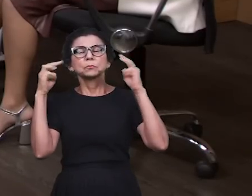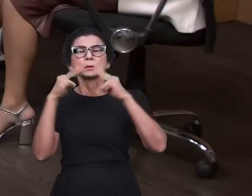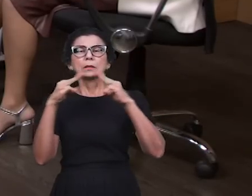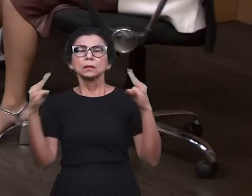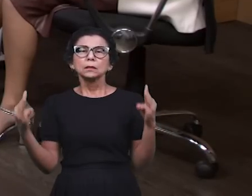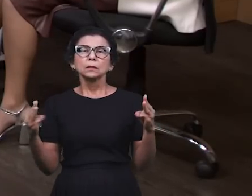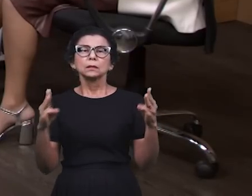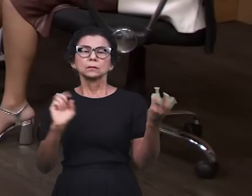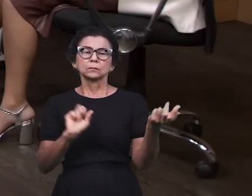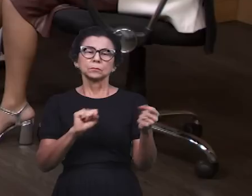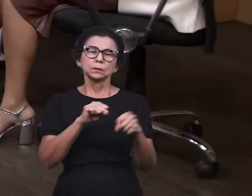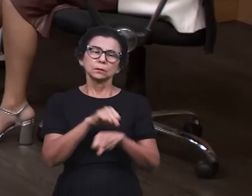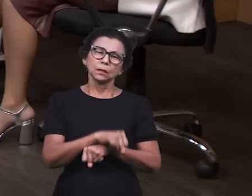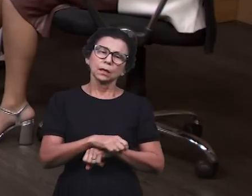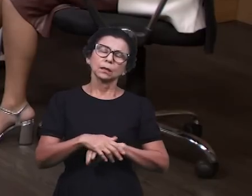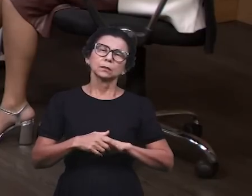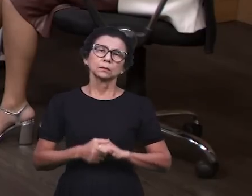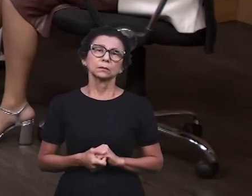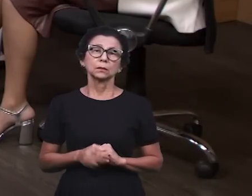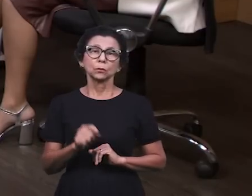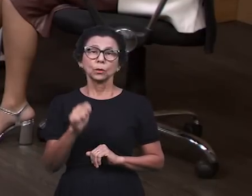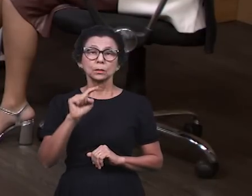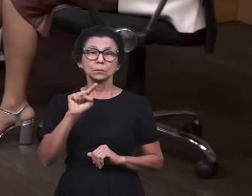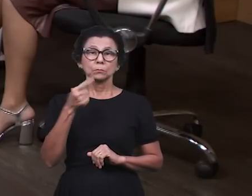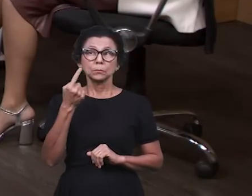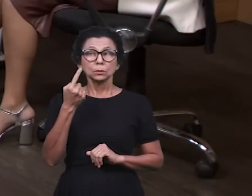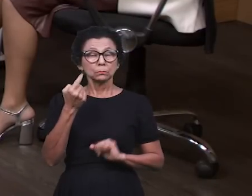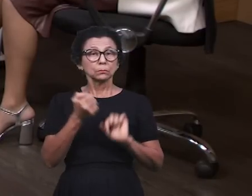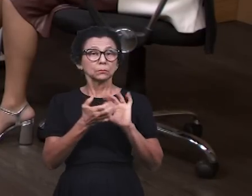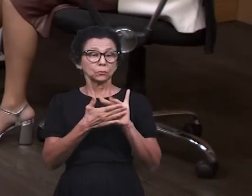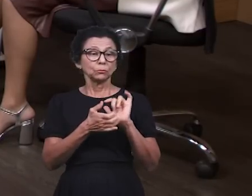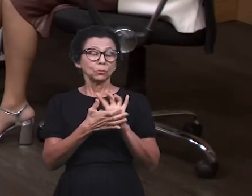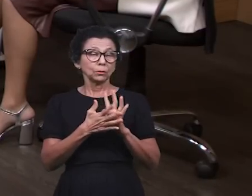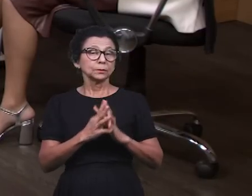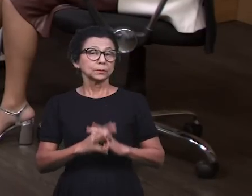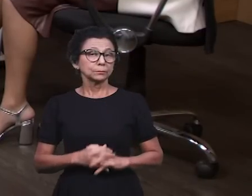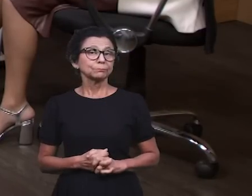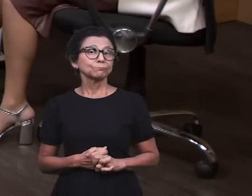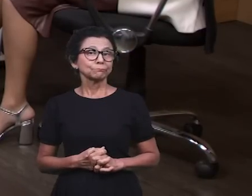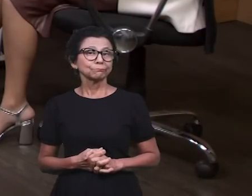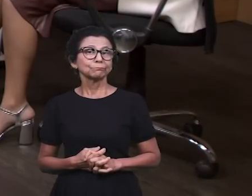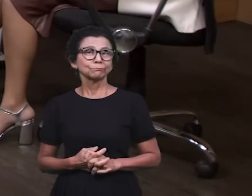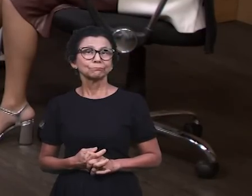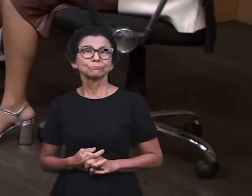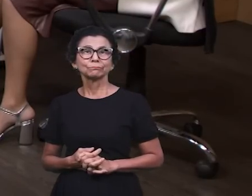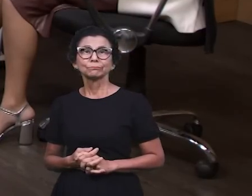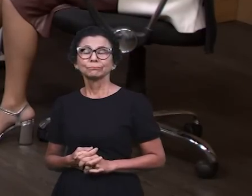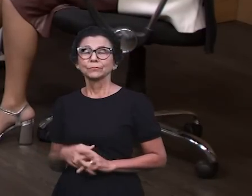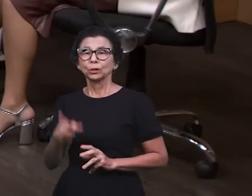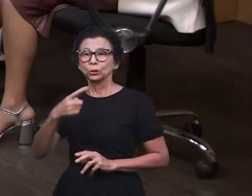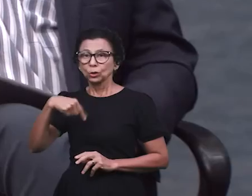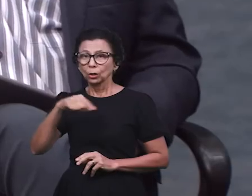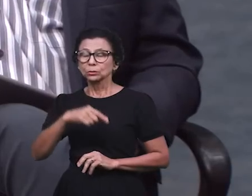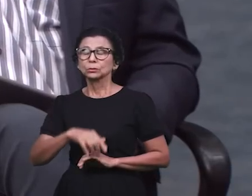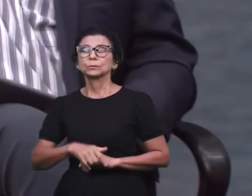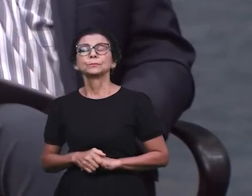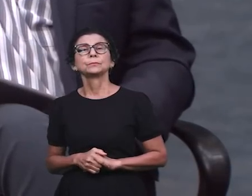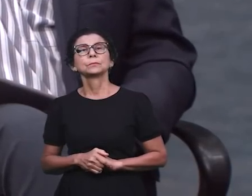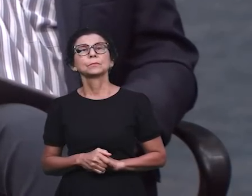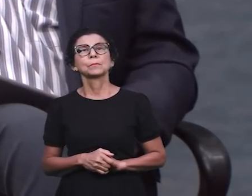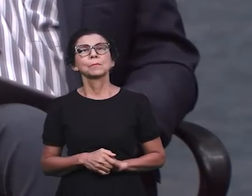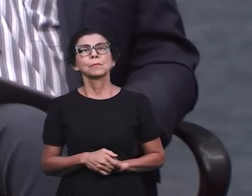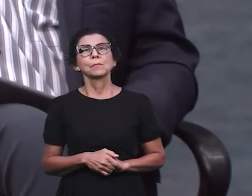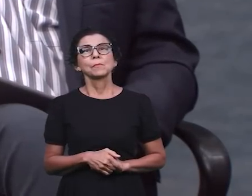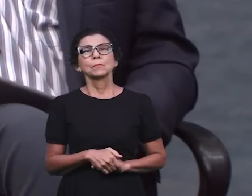tem quase 1000 louvores, quer dizer, o que não faltam são alternativas. E os revelados atuais que... profundos.